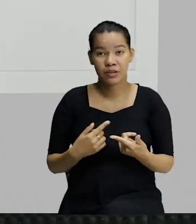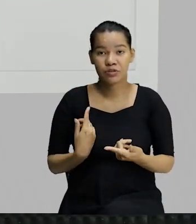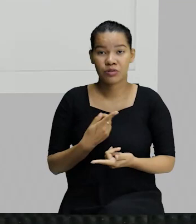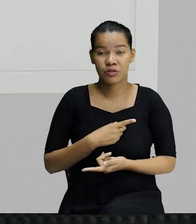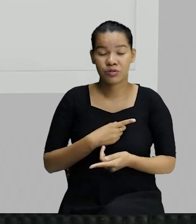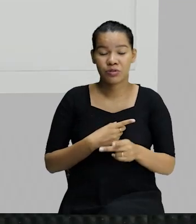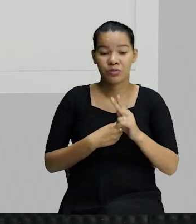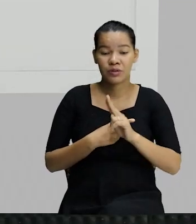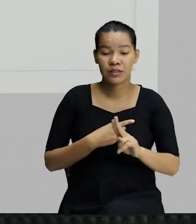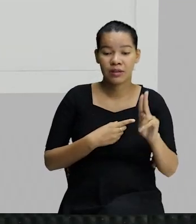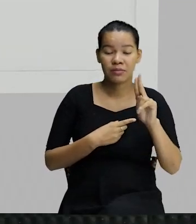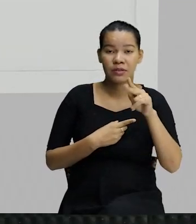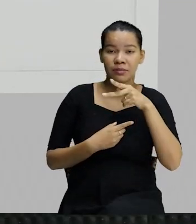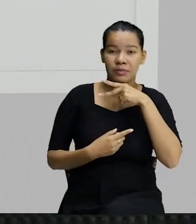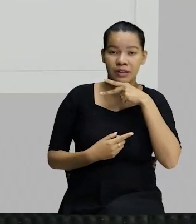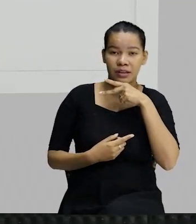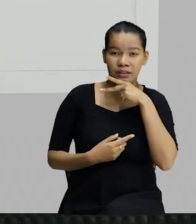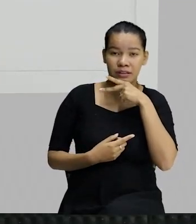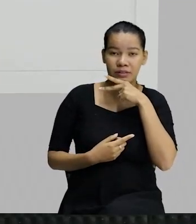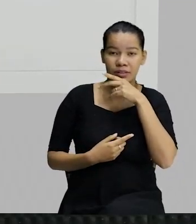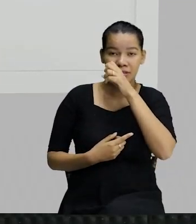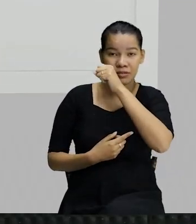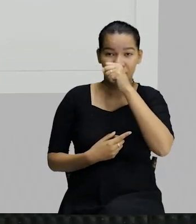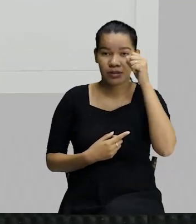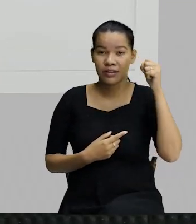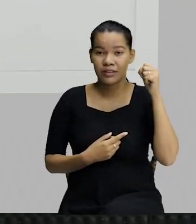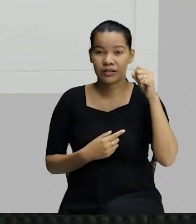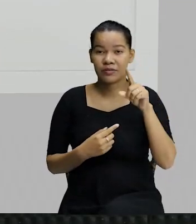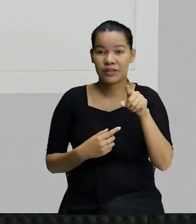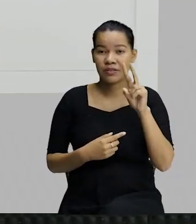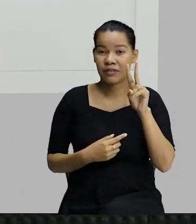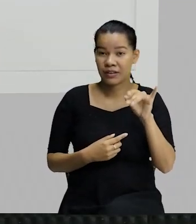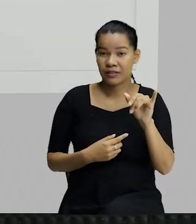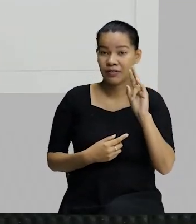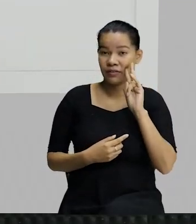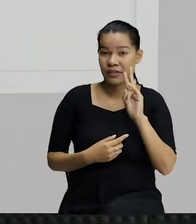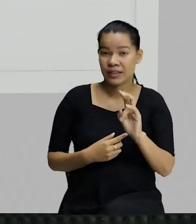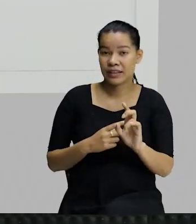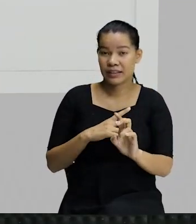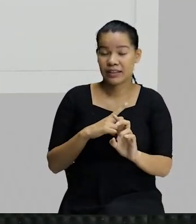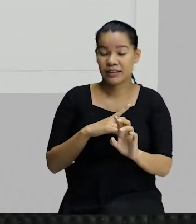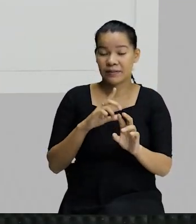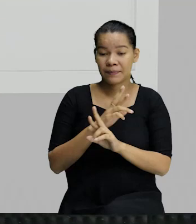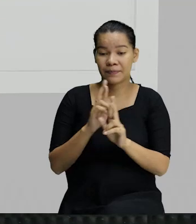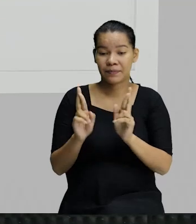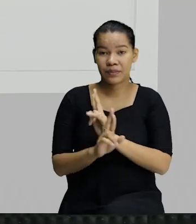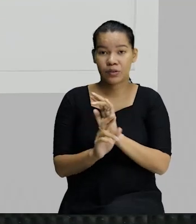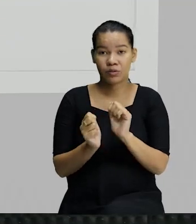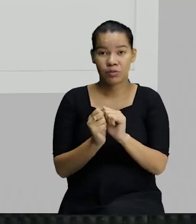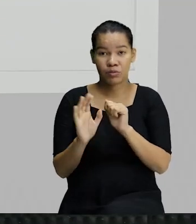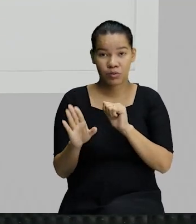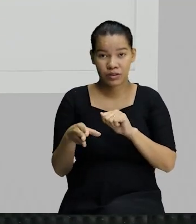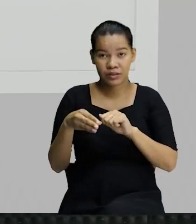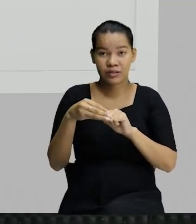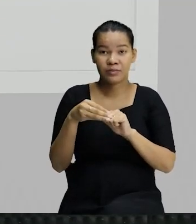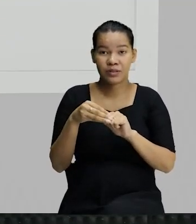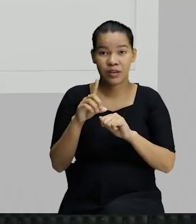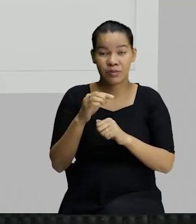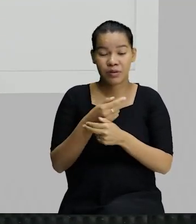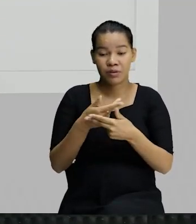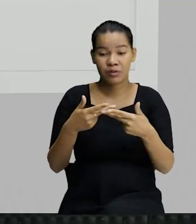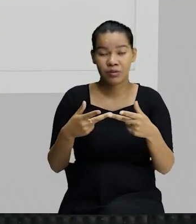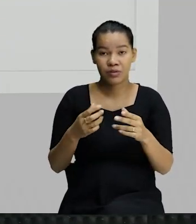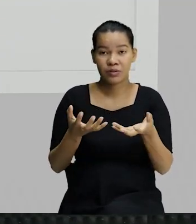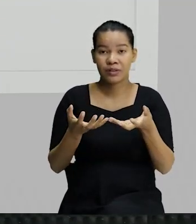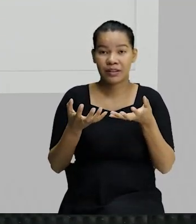Platão e Sócrates. E ali você vai ver que tem muito a ver com conhecimento, certo? E é uma coisa que eu